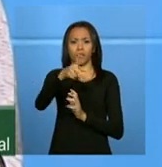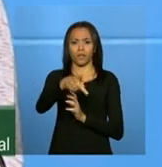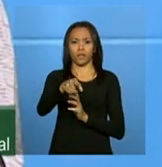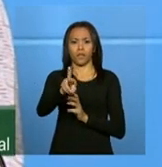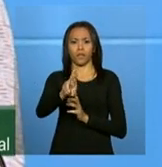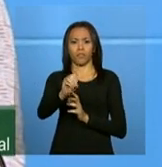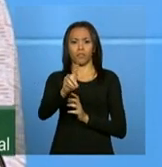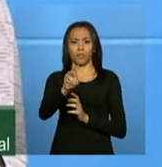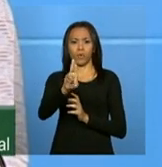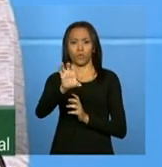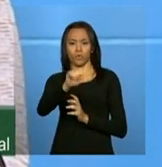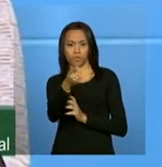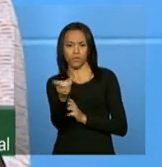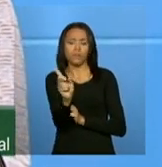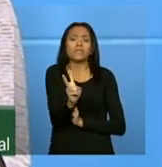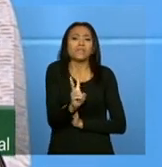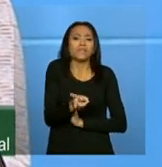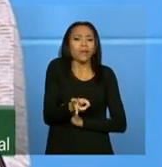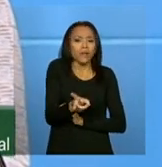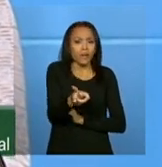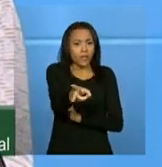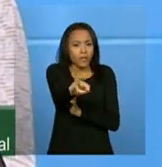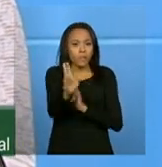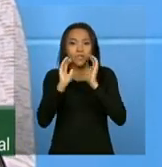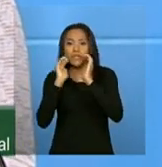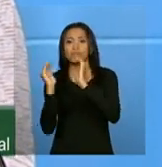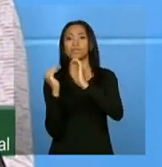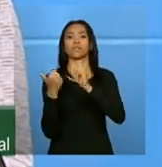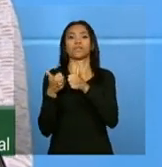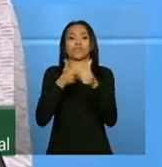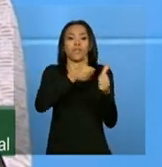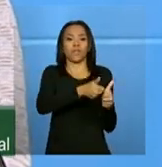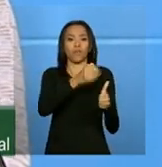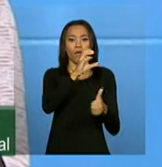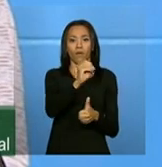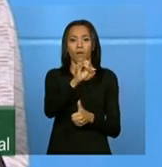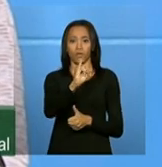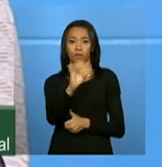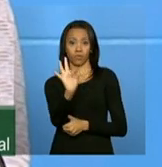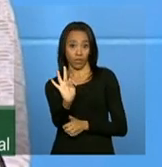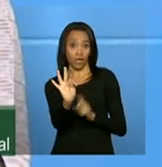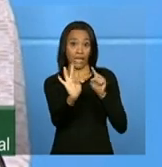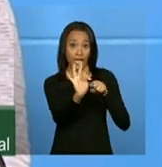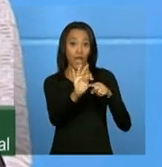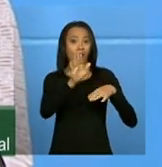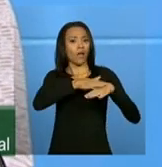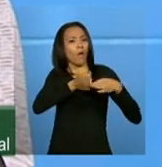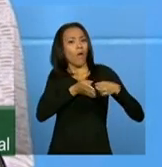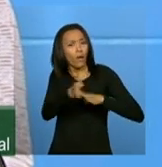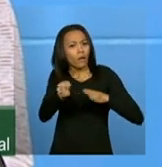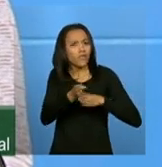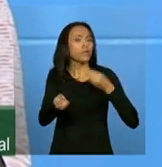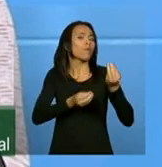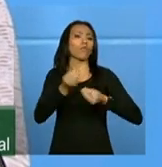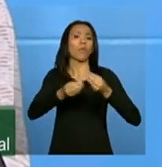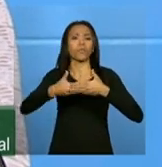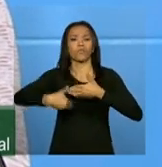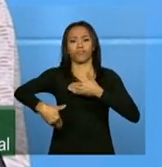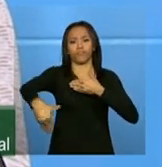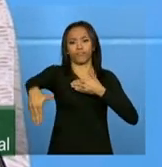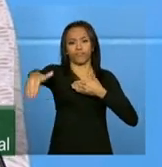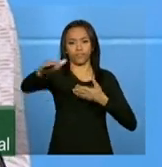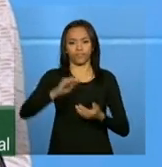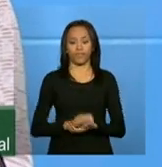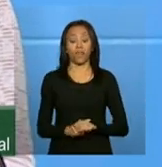que sempre nós podemos nos apoiar sobre a OIT, porque a OIT fornece a estrutura, o marco, o arcabouço que nós podemos operar.